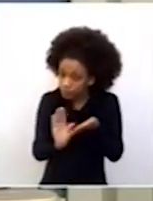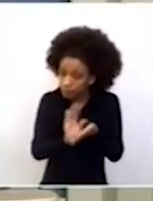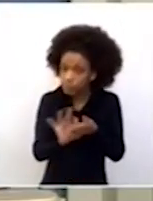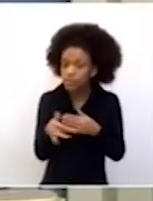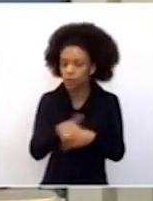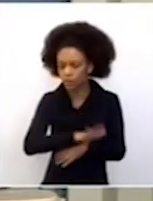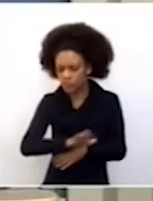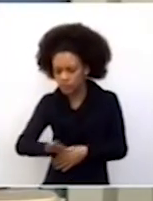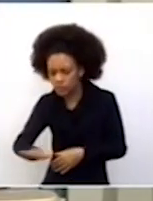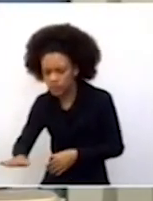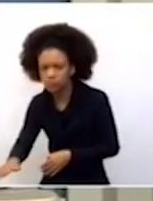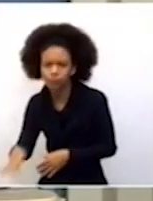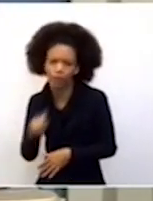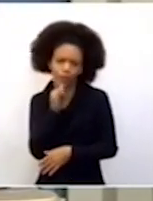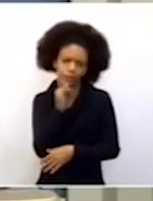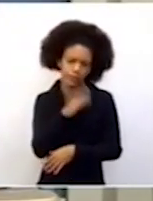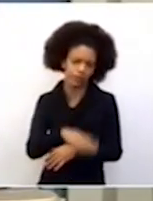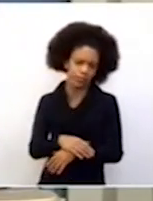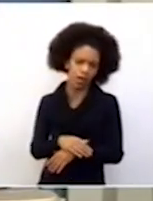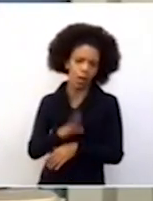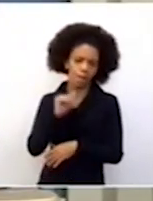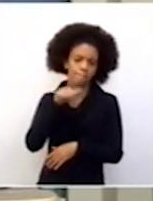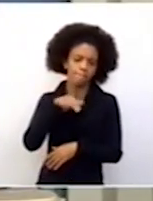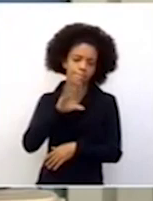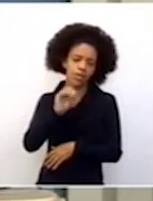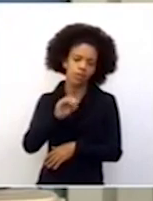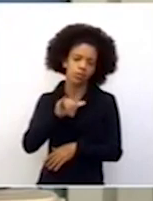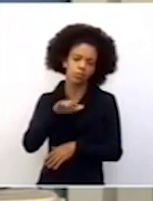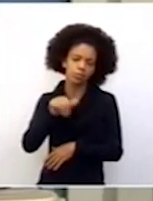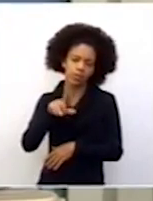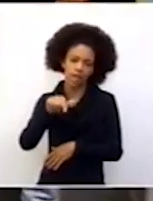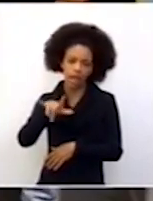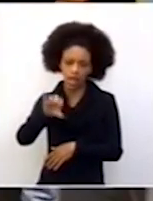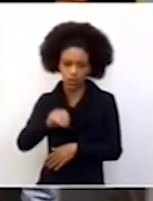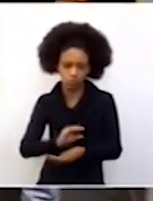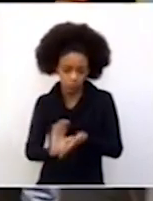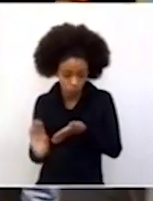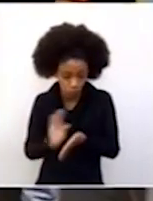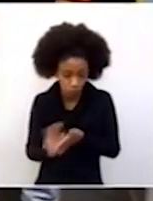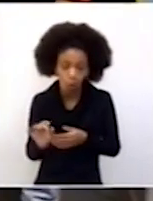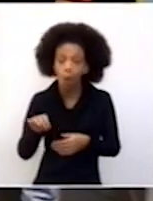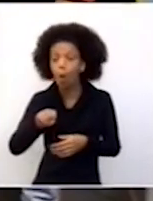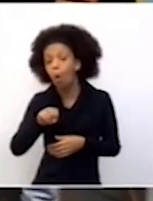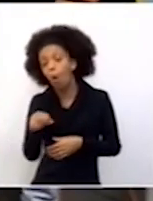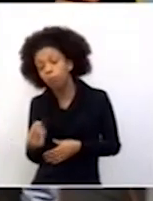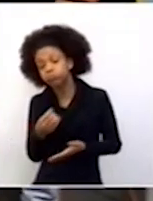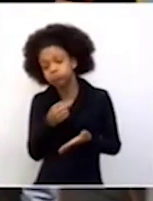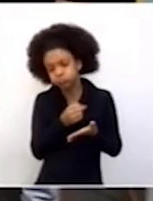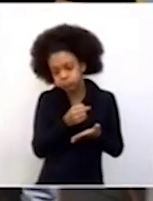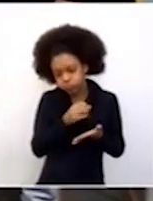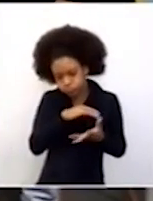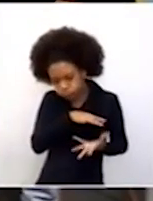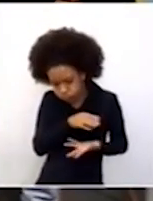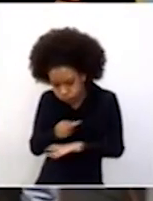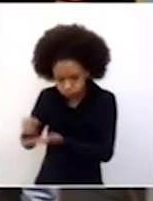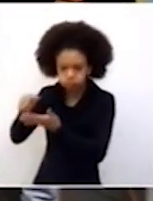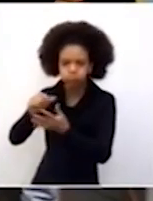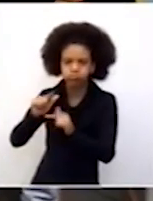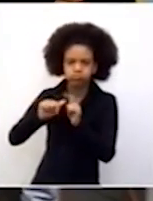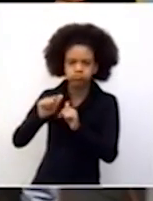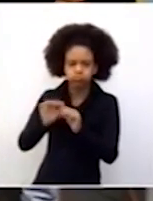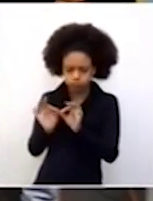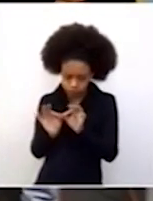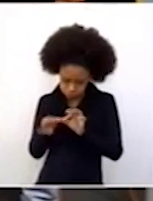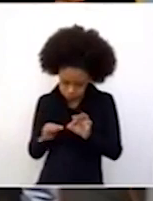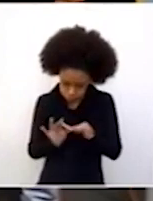crianças desde pequenininho, por exemplo, falando do banco imobiliário, ou talvez com material reciclável, montar né, as notinhas, né, e assim, trabalhando